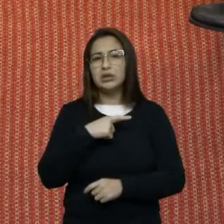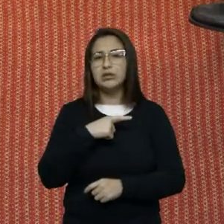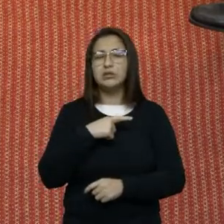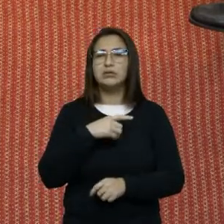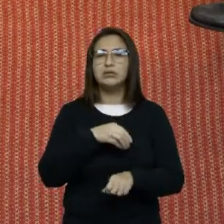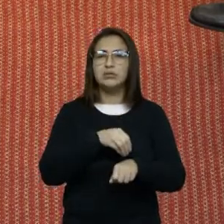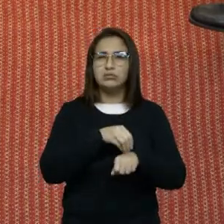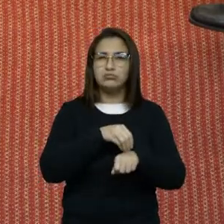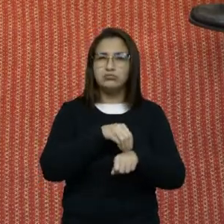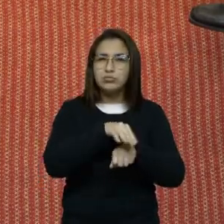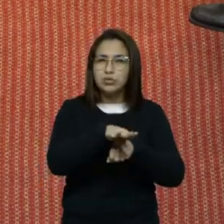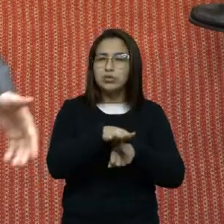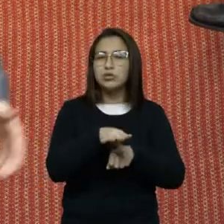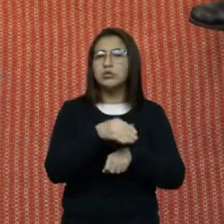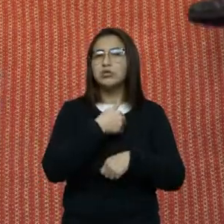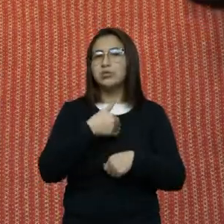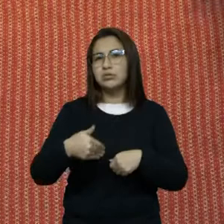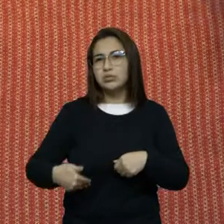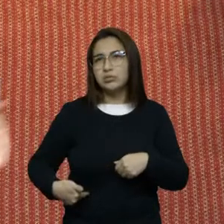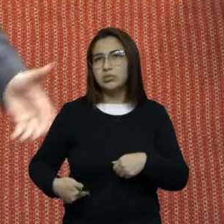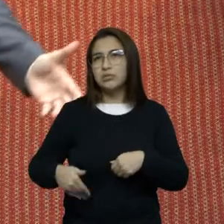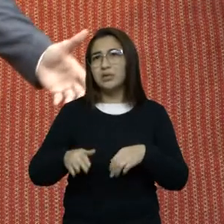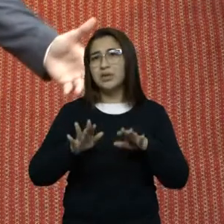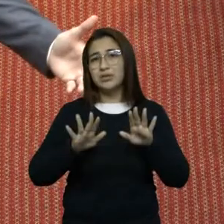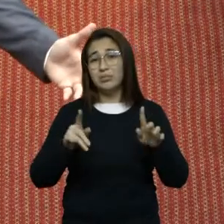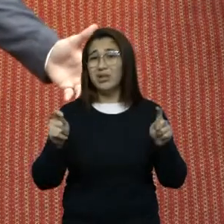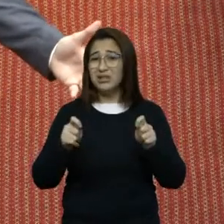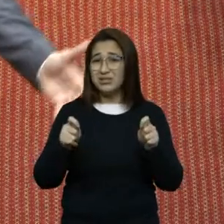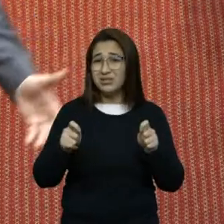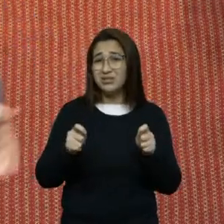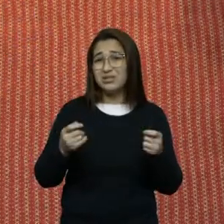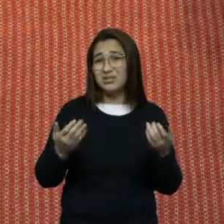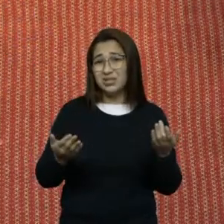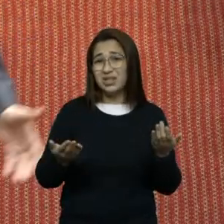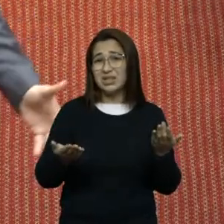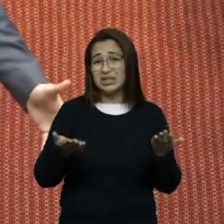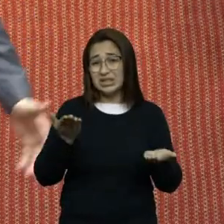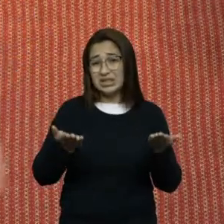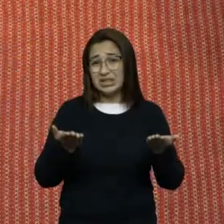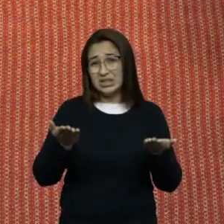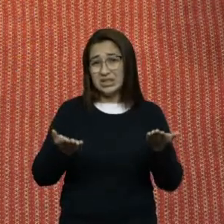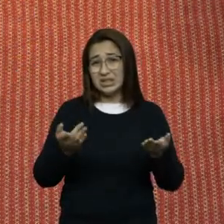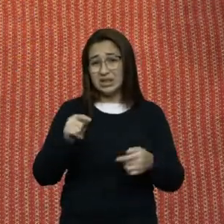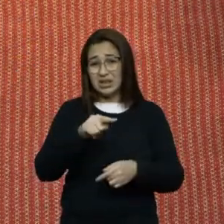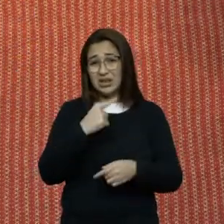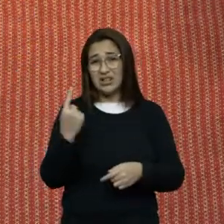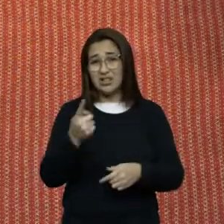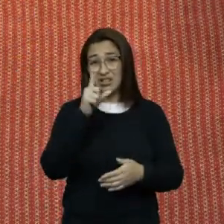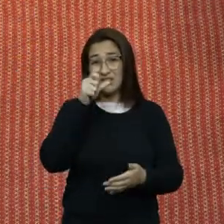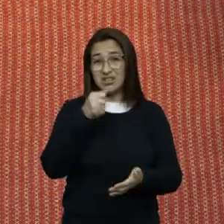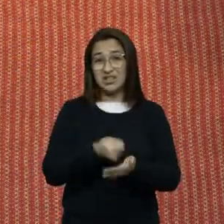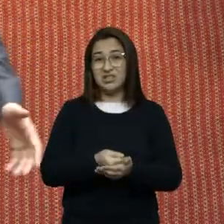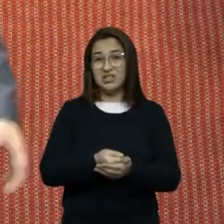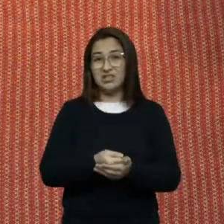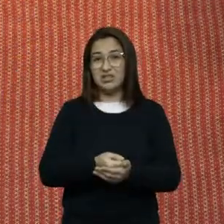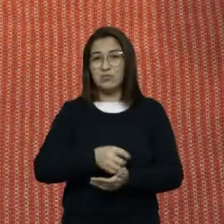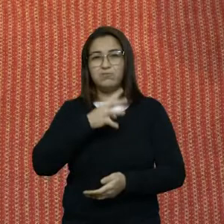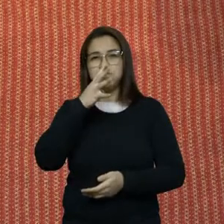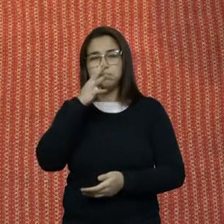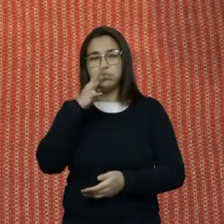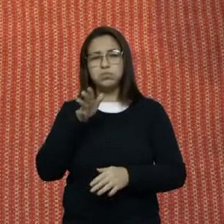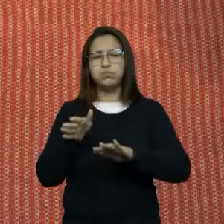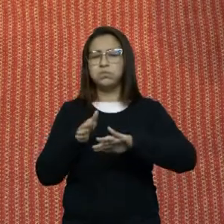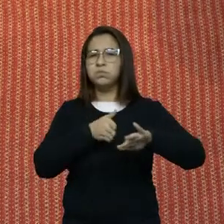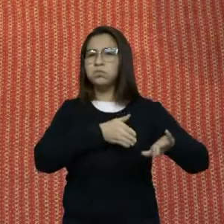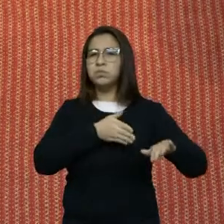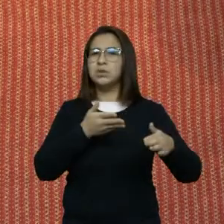governo mas não dá para ter uma massa e rebeldia que não será que não dava